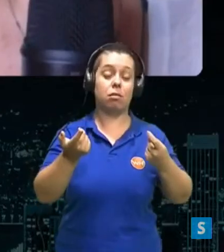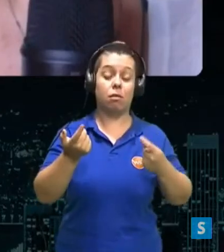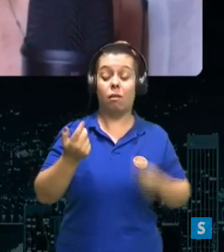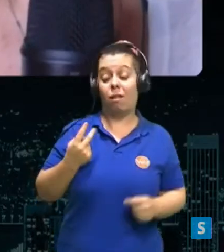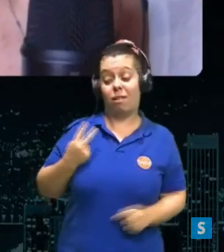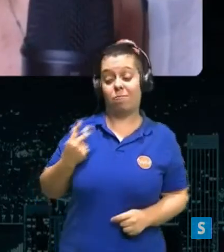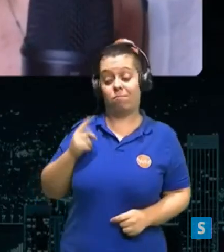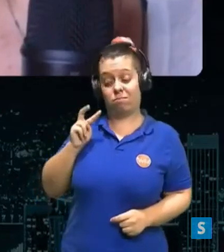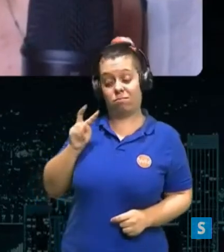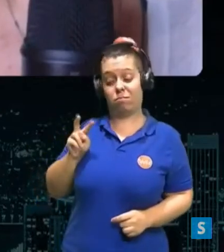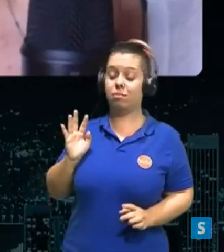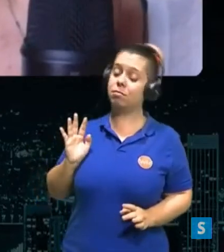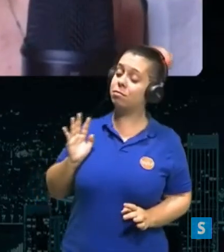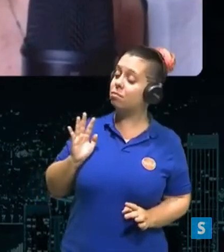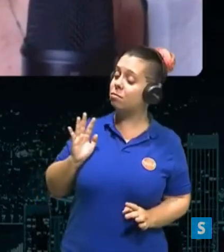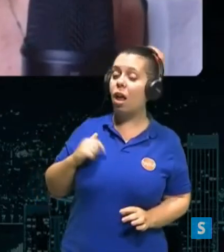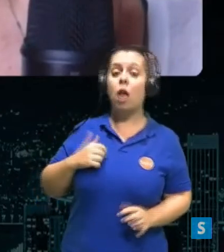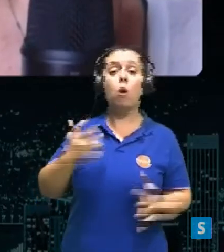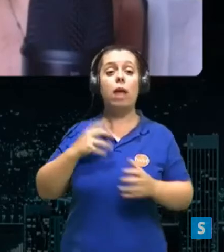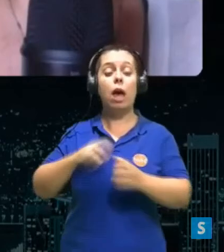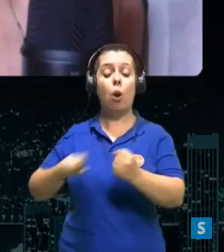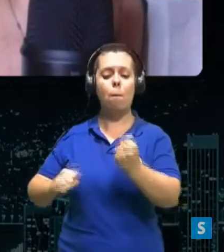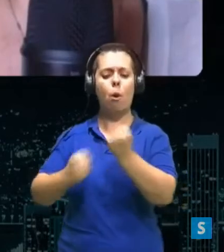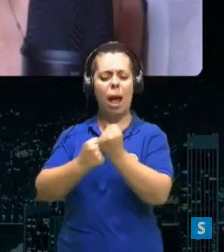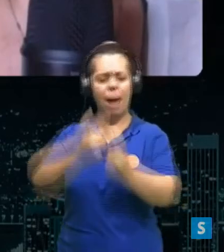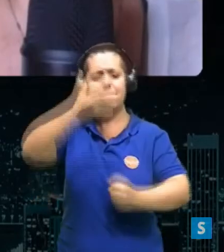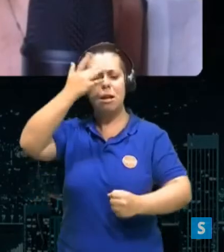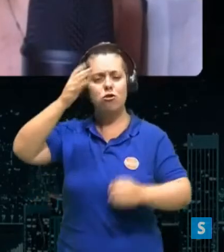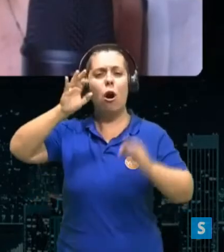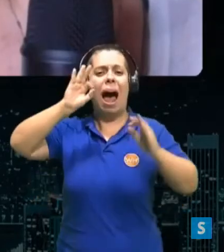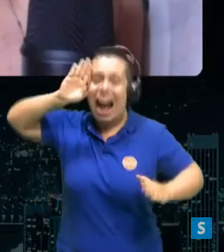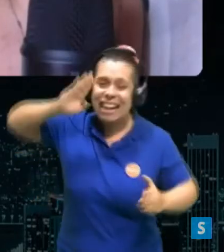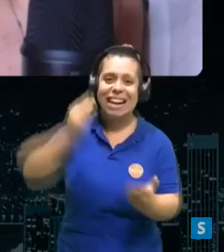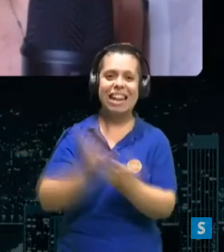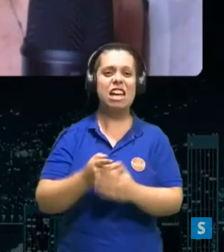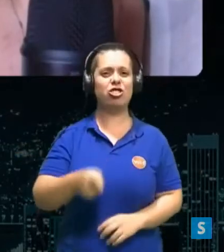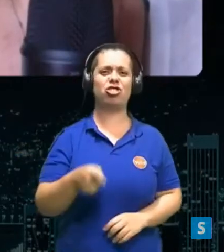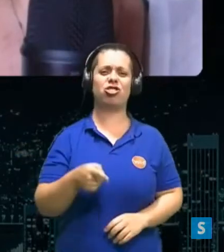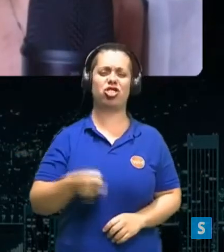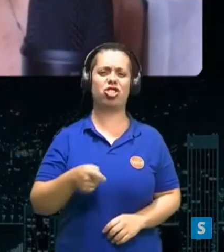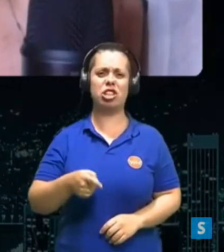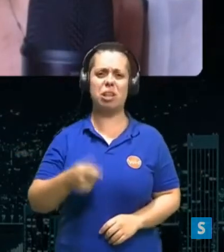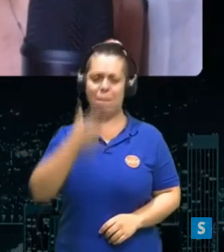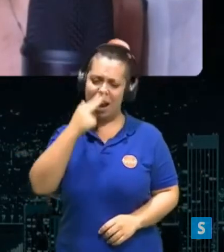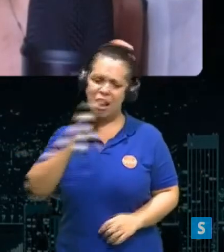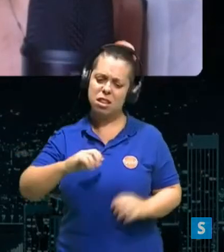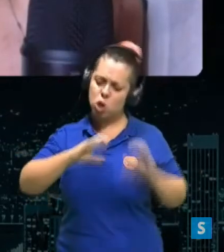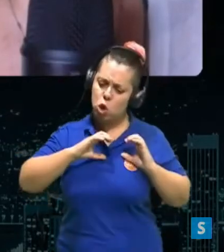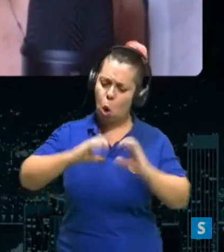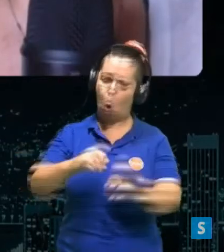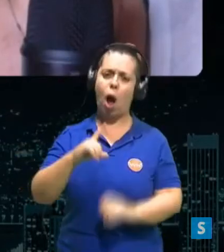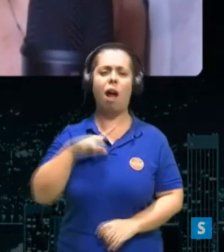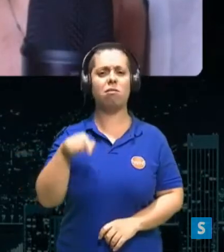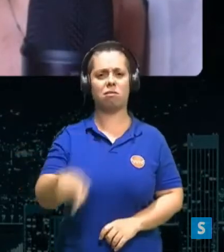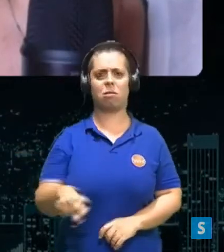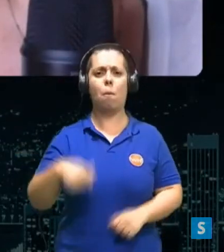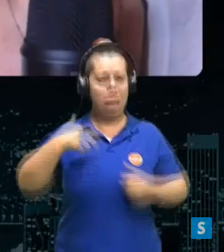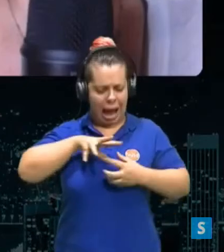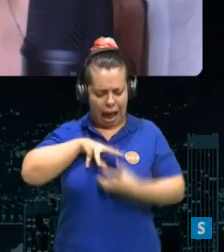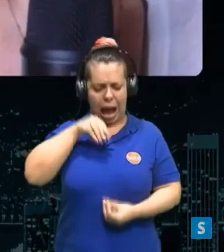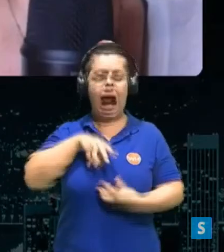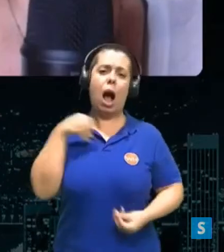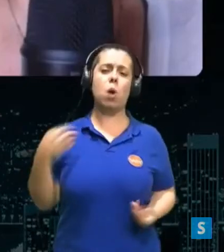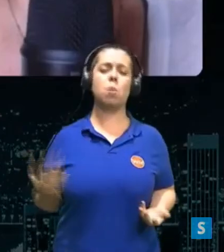se preocupa a gente quer apoiar quem vai liderar a mudança e quem vai quem vai mudar as coisas tem que ter essa